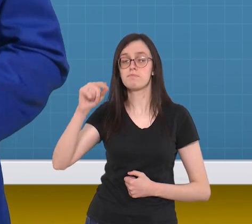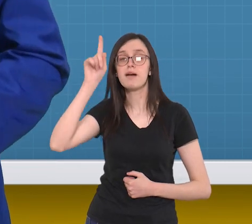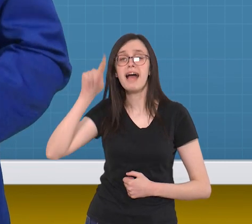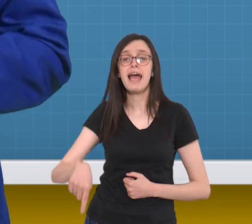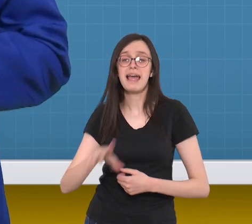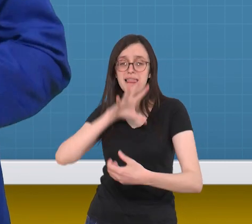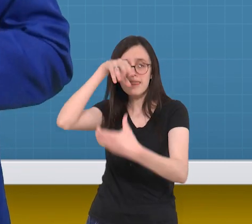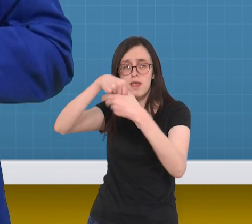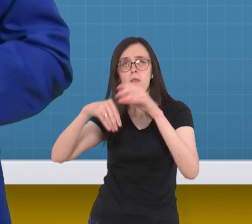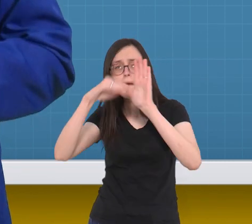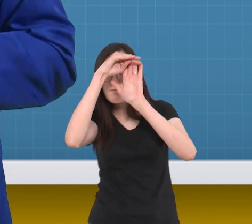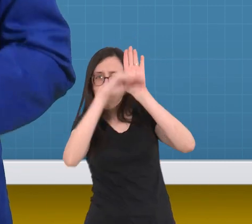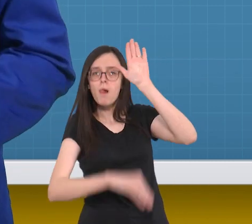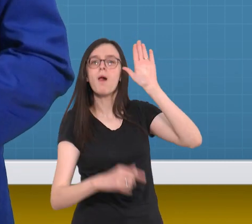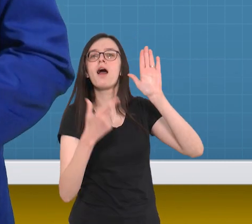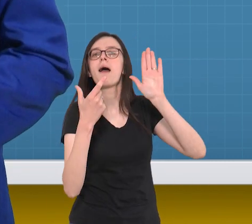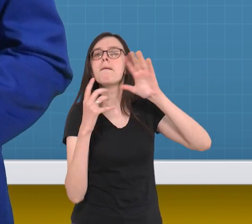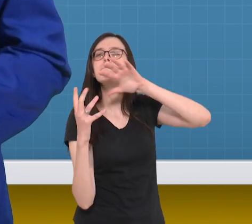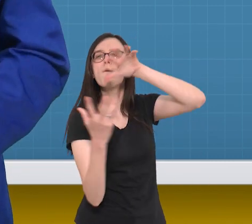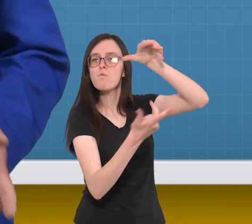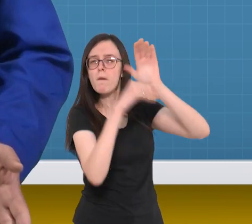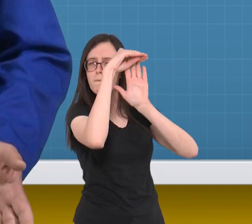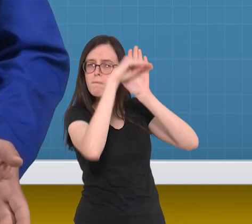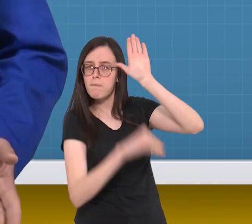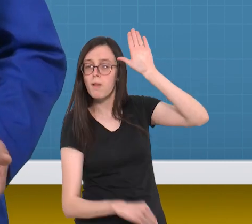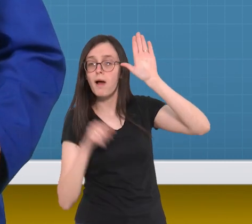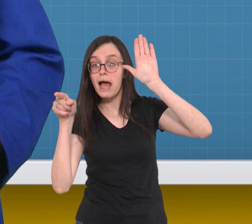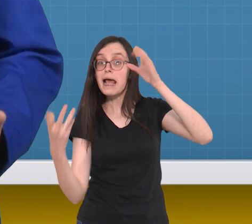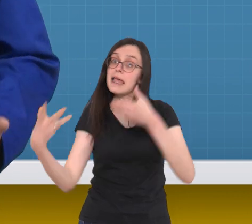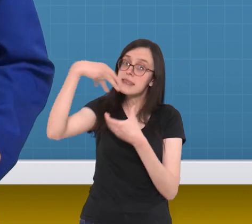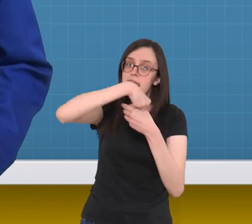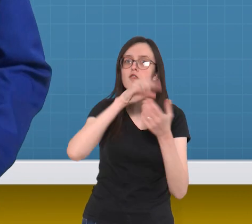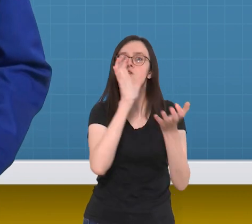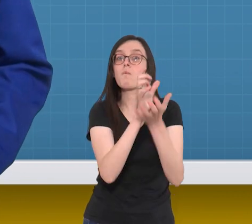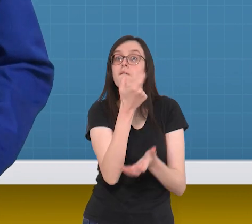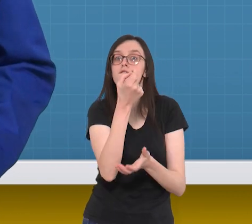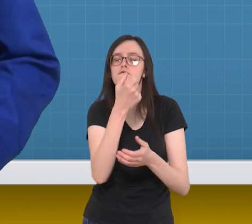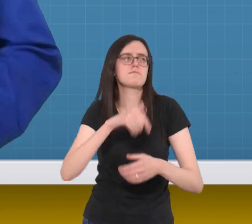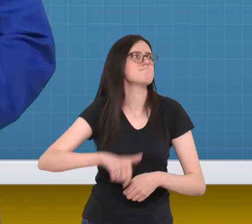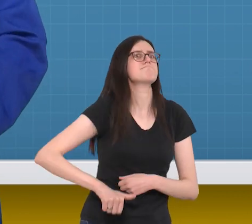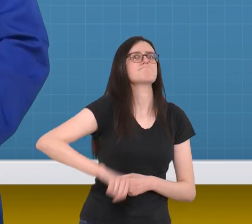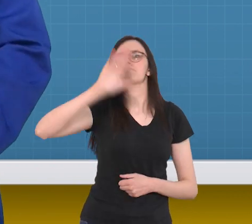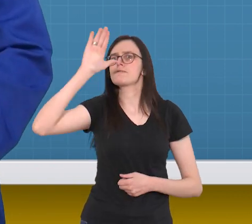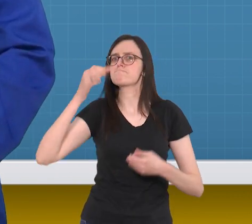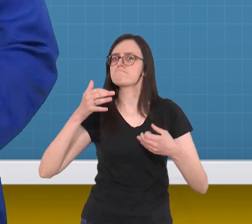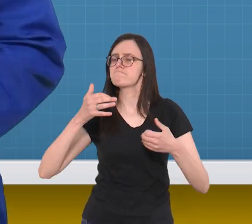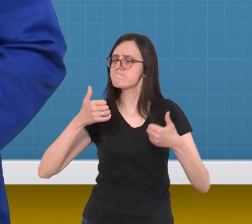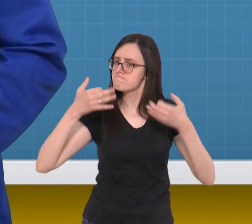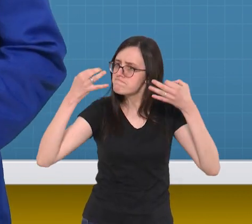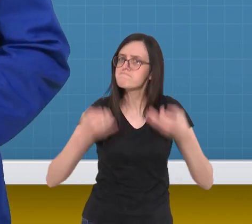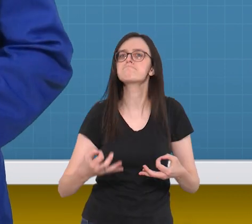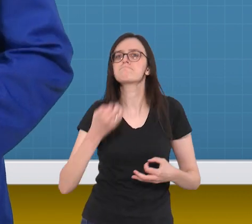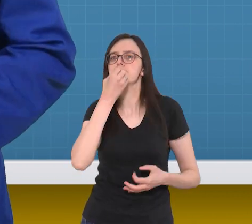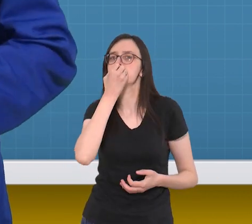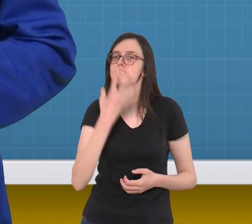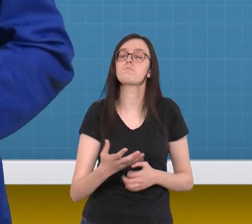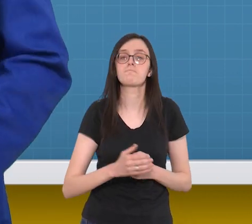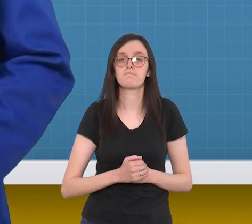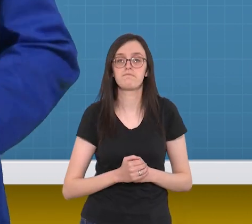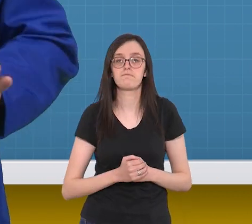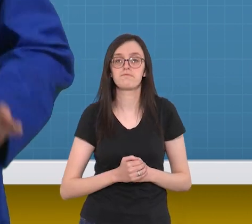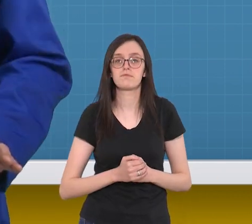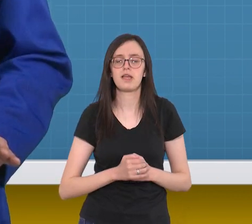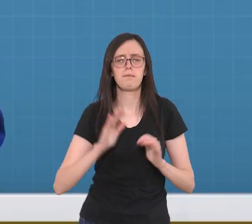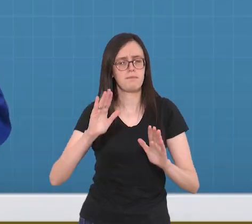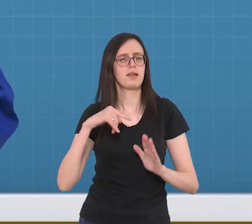20 maiores do mundo. Professor, mas eu aqui com tão pouco dinheiro e lá tem tanto? Não, nós estamos falando do